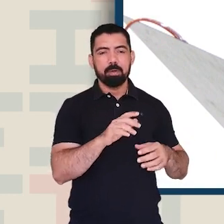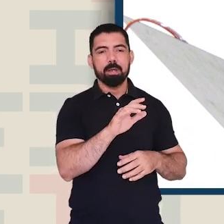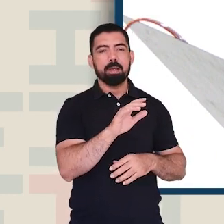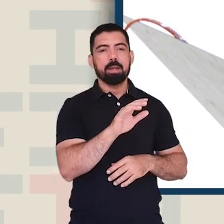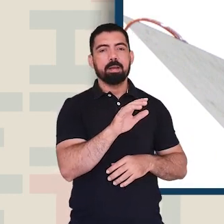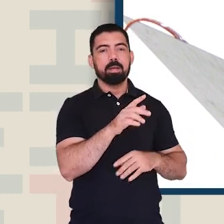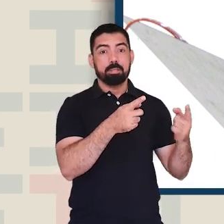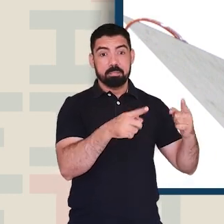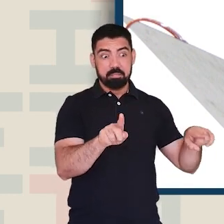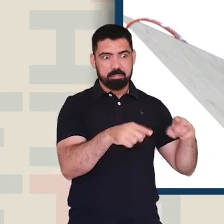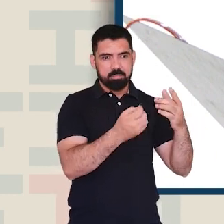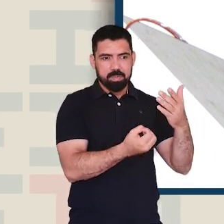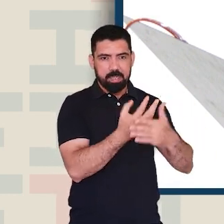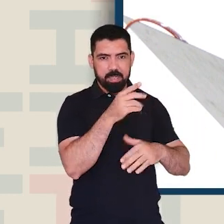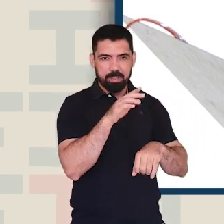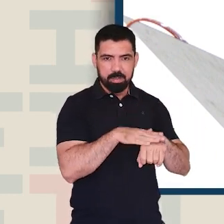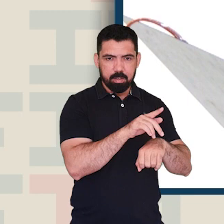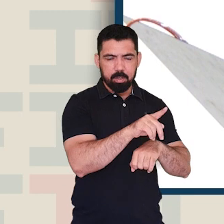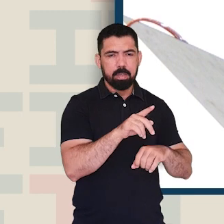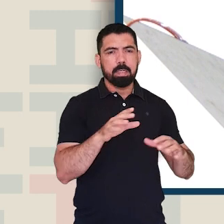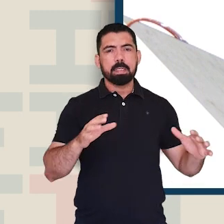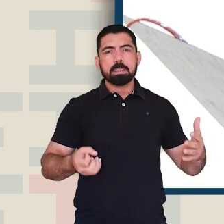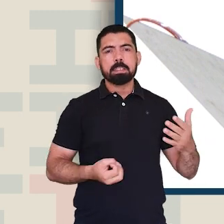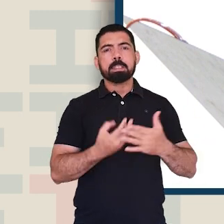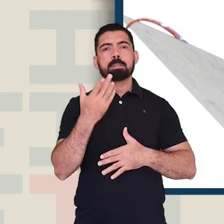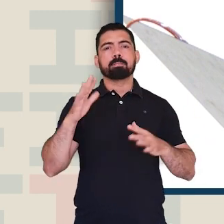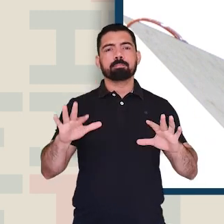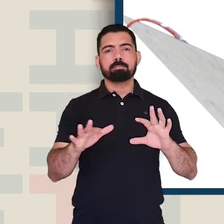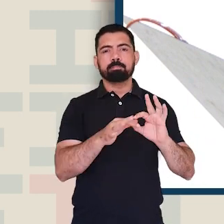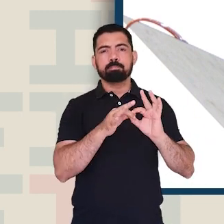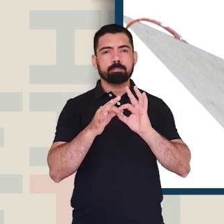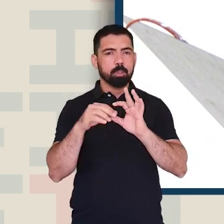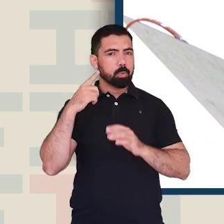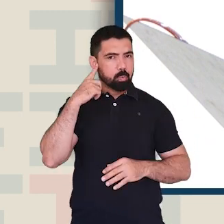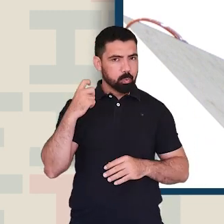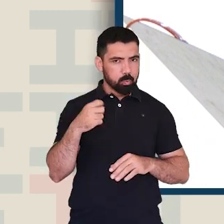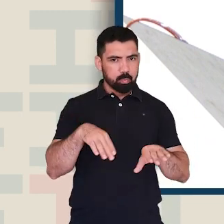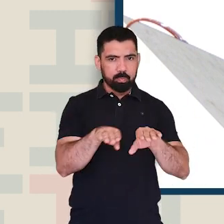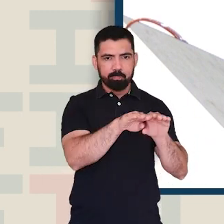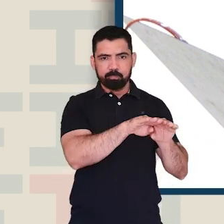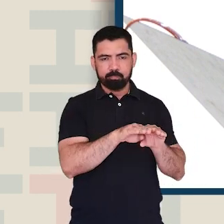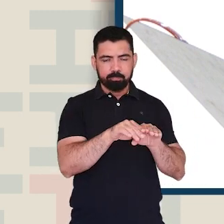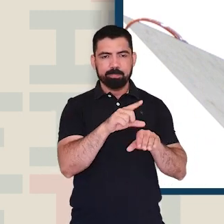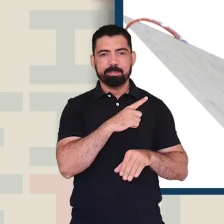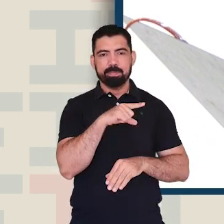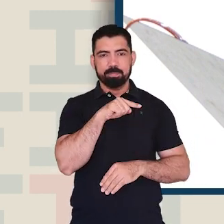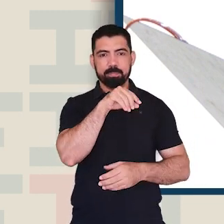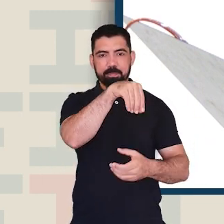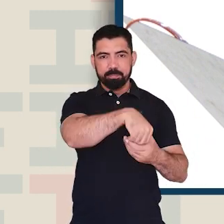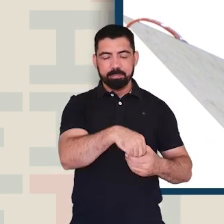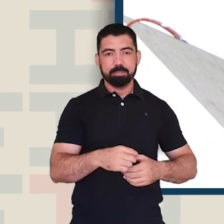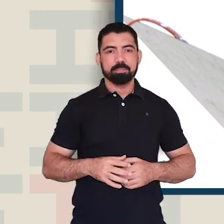né, melódicos, ele cria uma unidade sonora, né? Então,